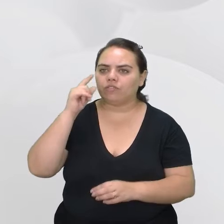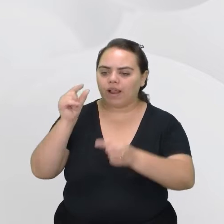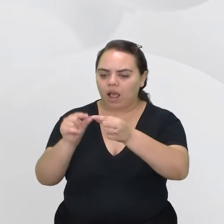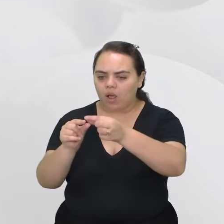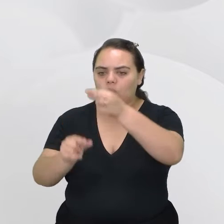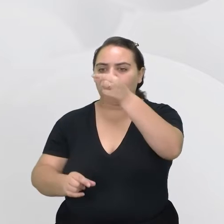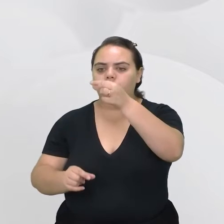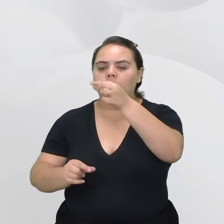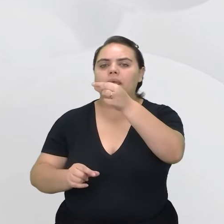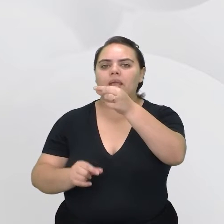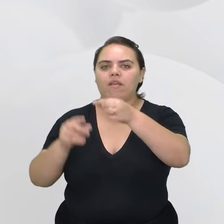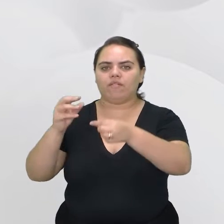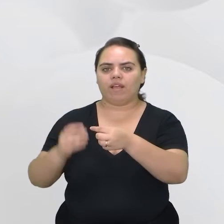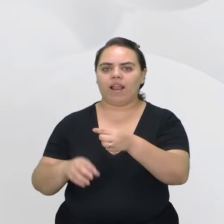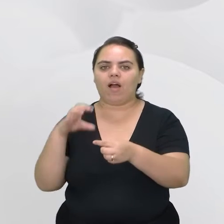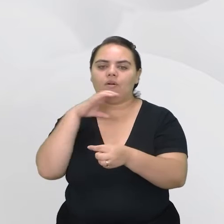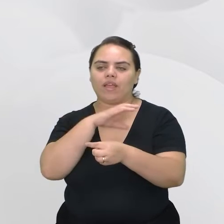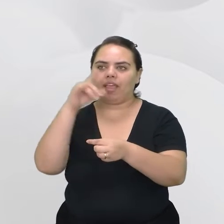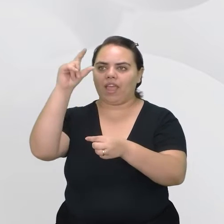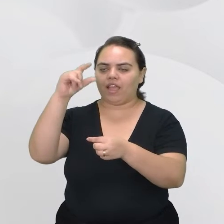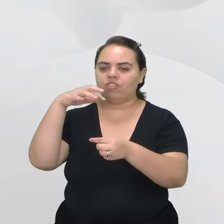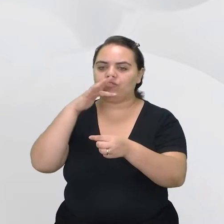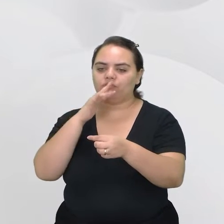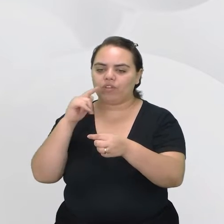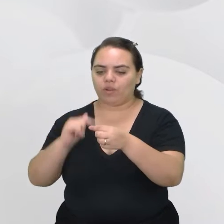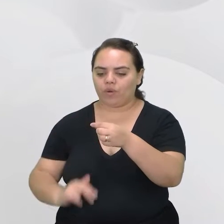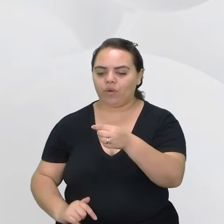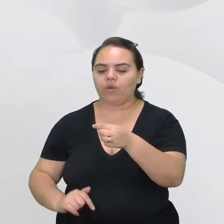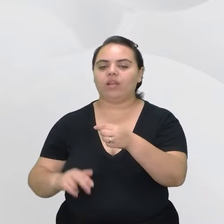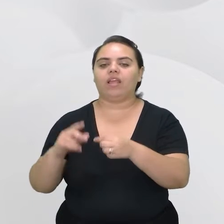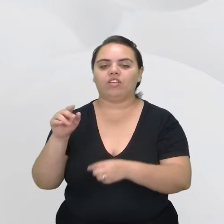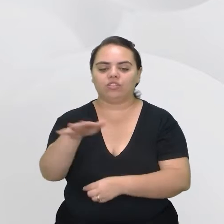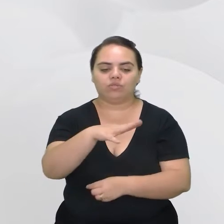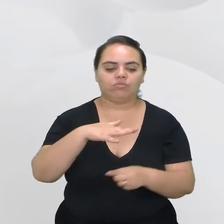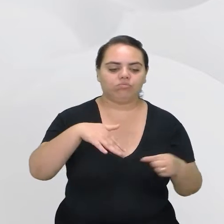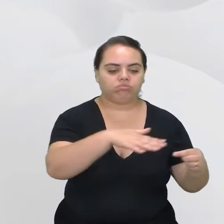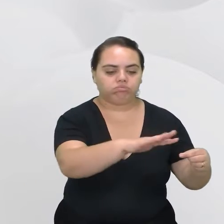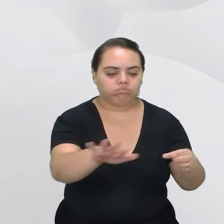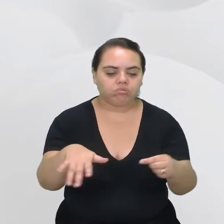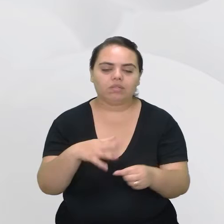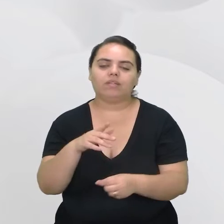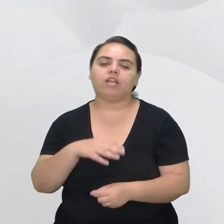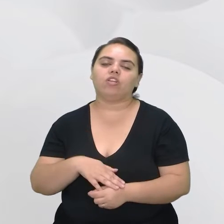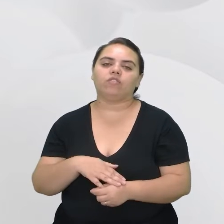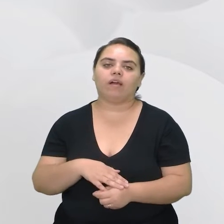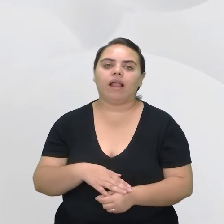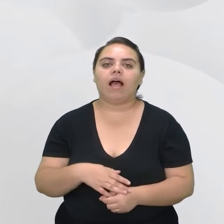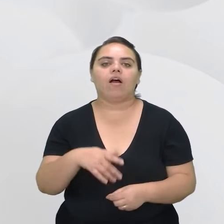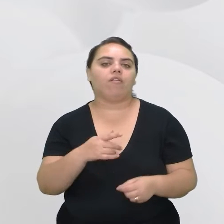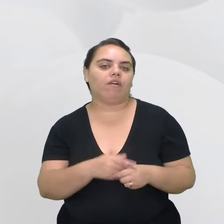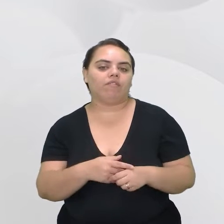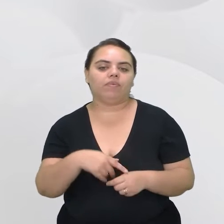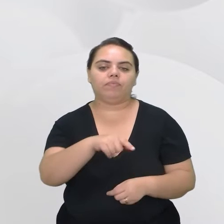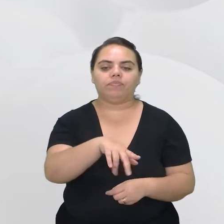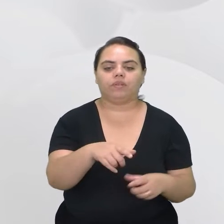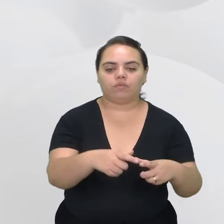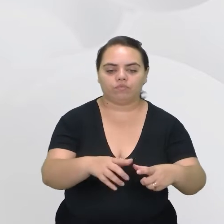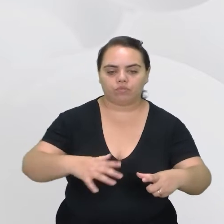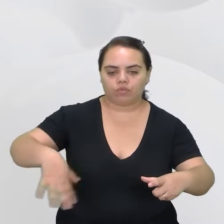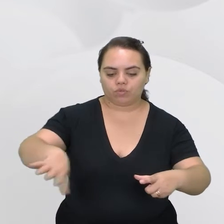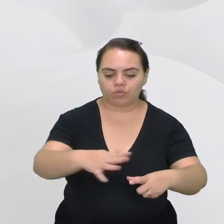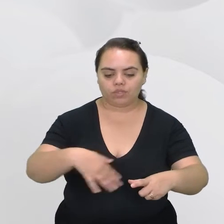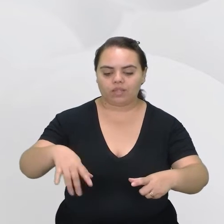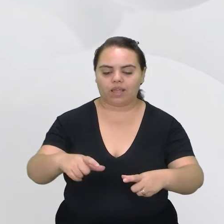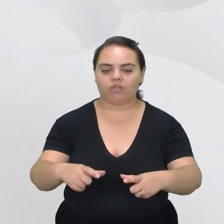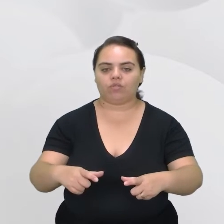do ambiente e circula com os estudantes por ambientes com características diferentes. Então, mede a temperatura no centro de uma quadra, num